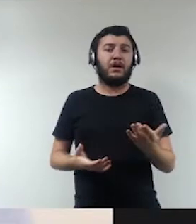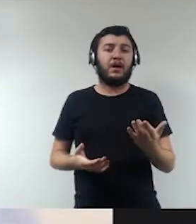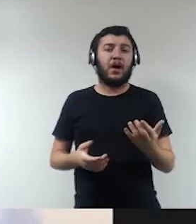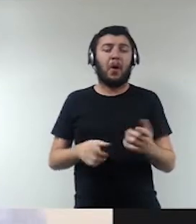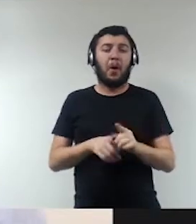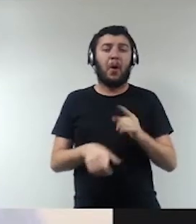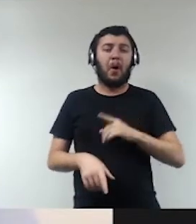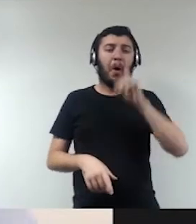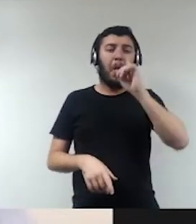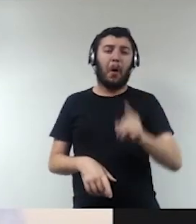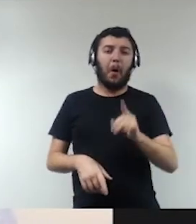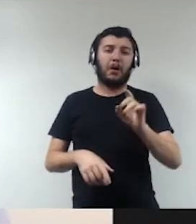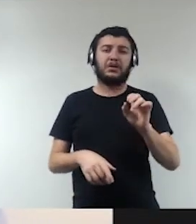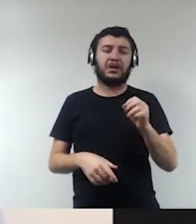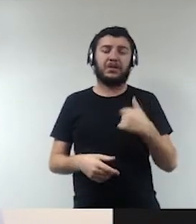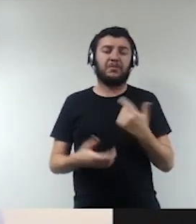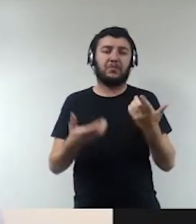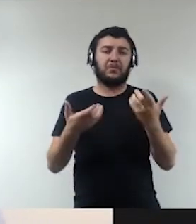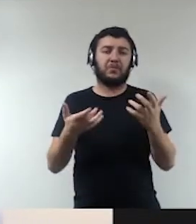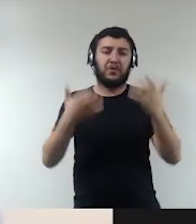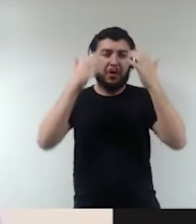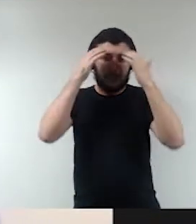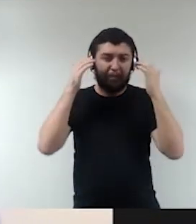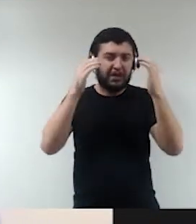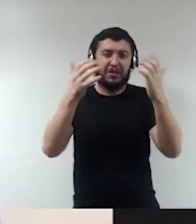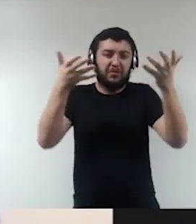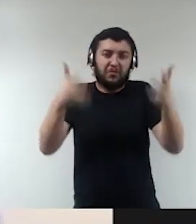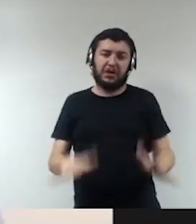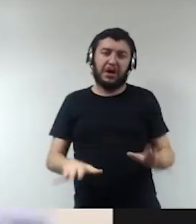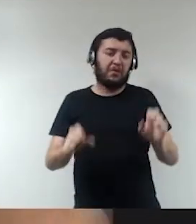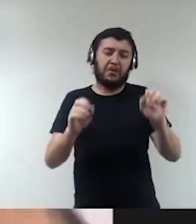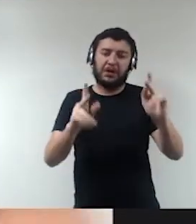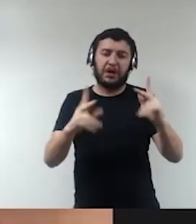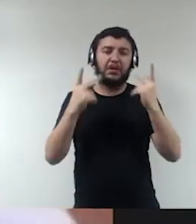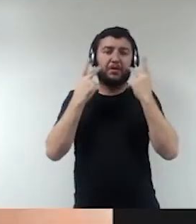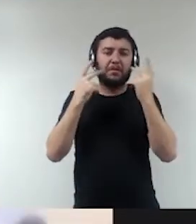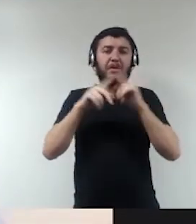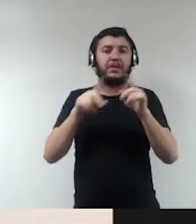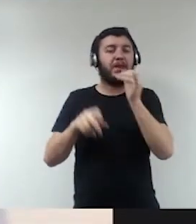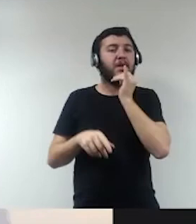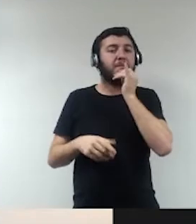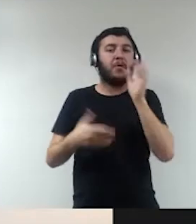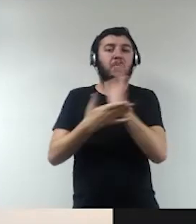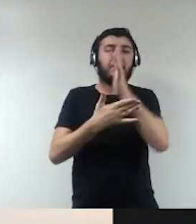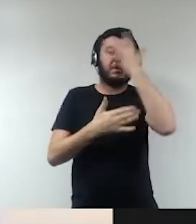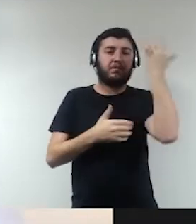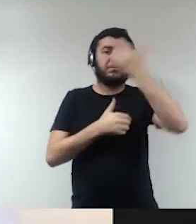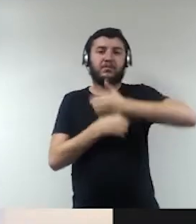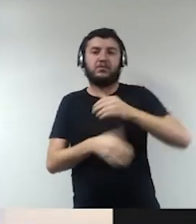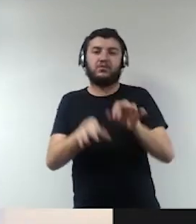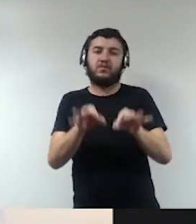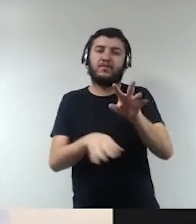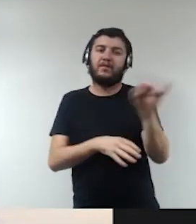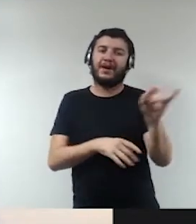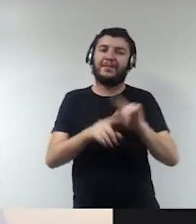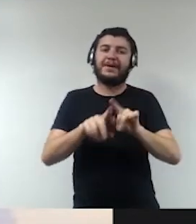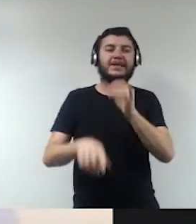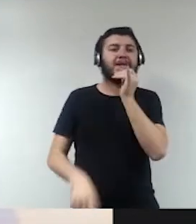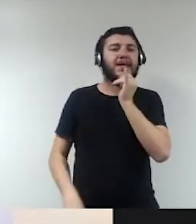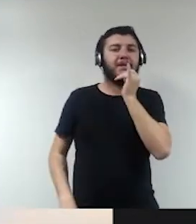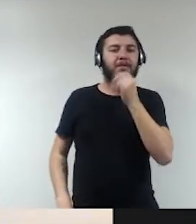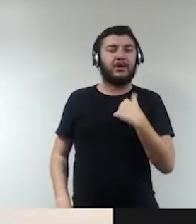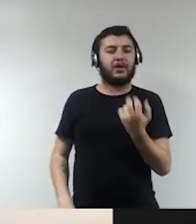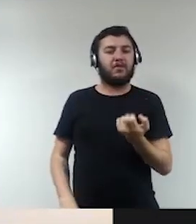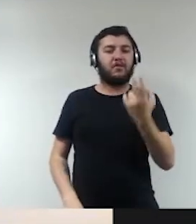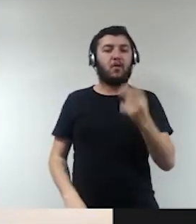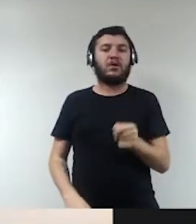quero cumprir. E aí alguém julga por mim, e julgado está. Na medida em que eu vou a uma solução de autocomposição alternativa,